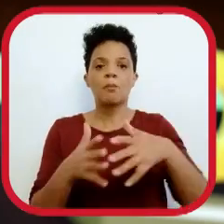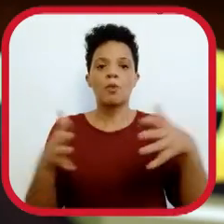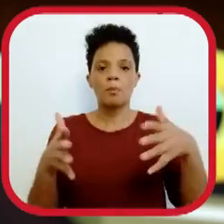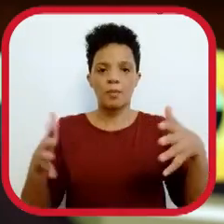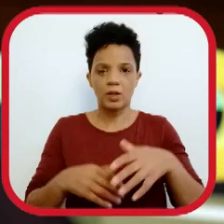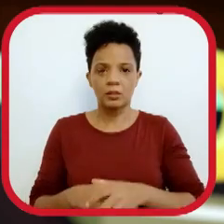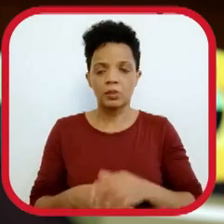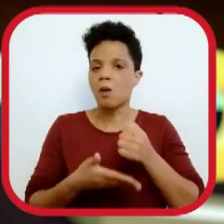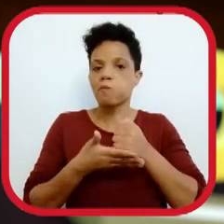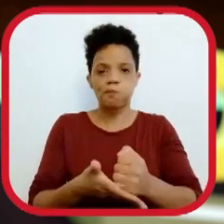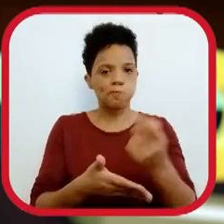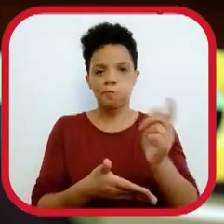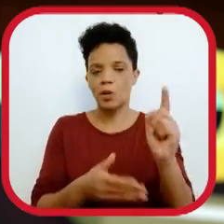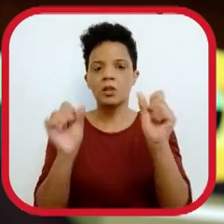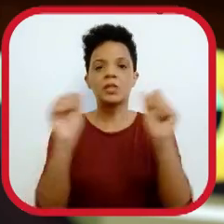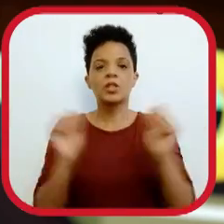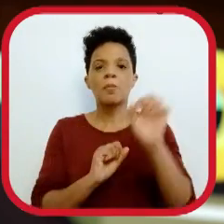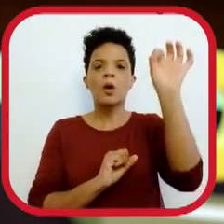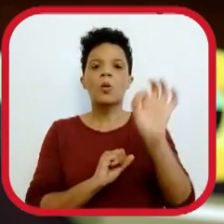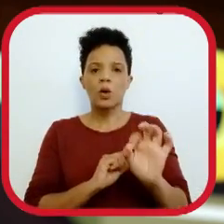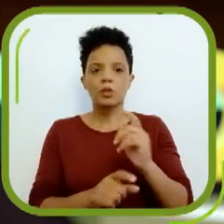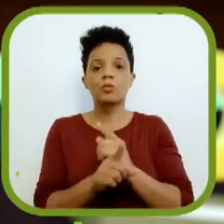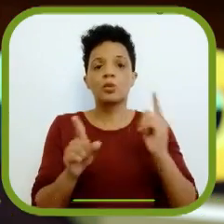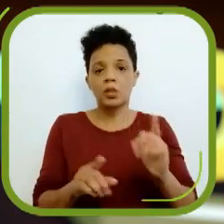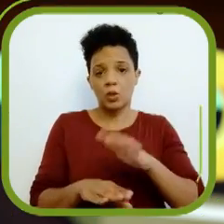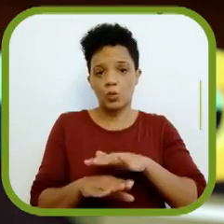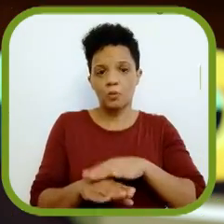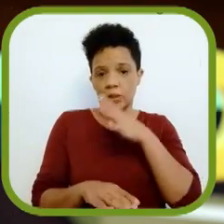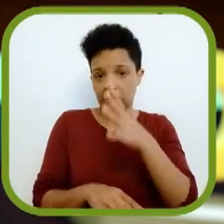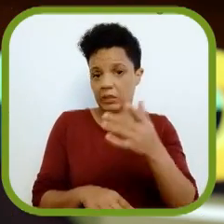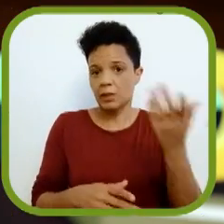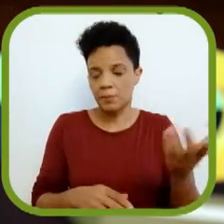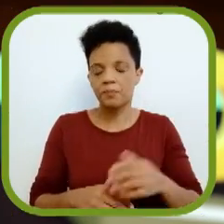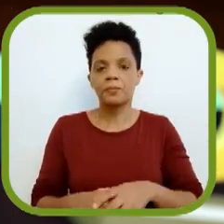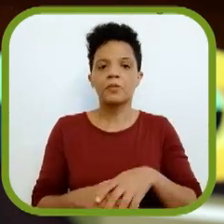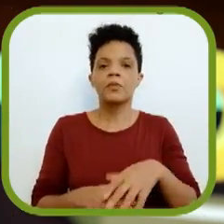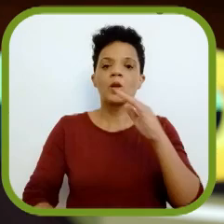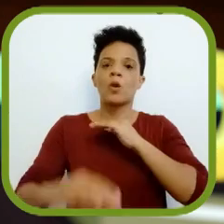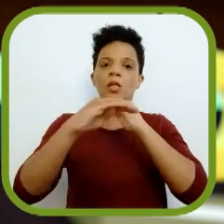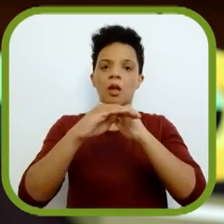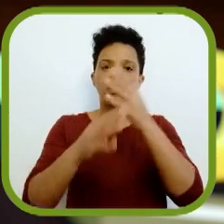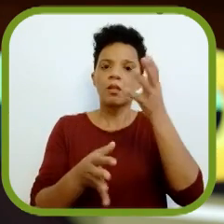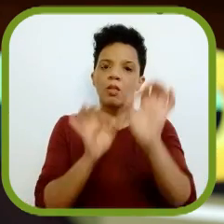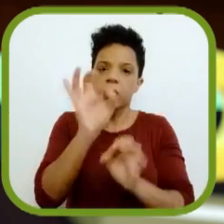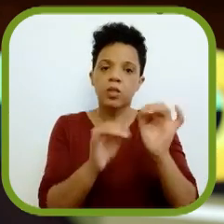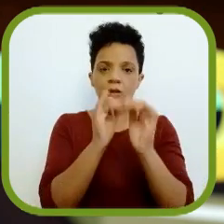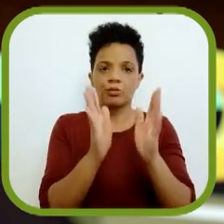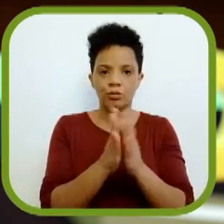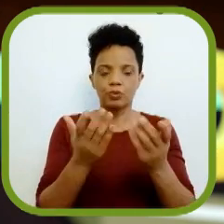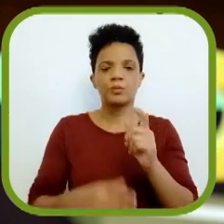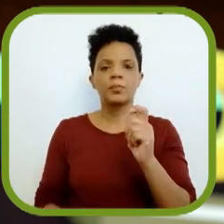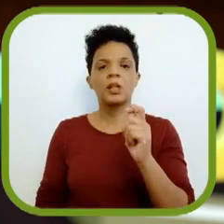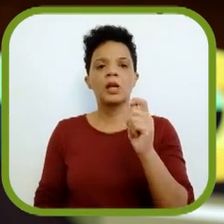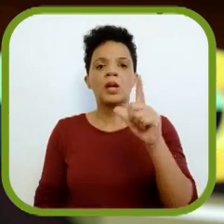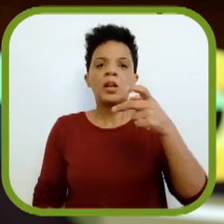maioria das pessoas tende a não apoiar a aplicação de sistemas de cotas porque, e passo a citar, fere a igualdade do tratamento de